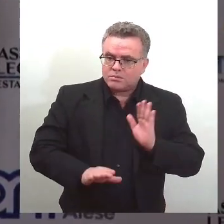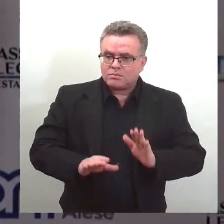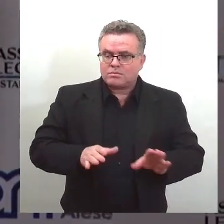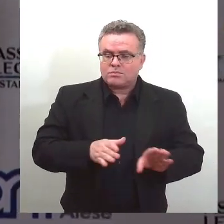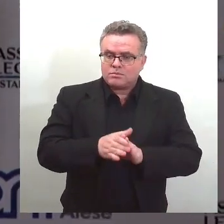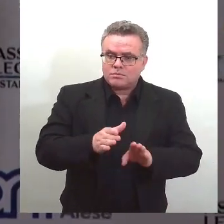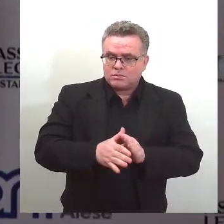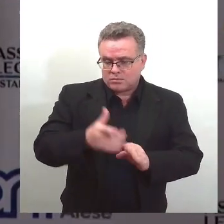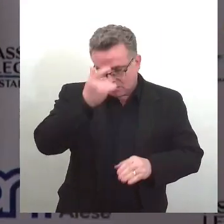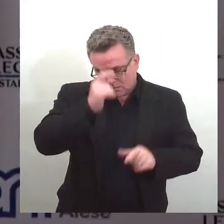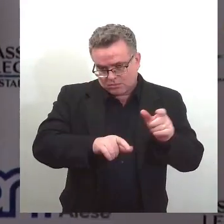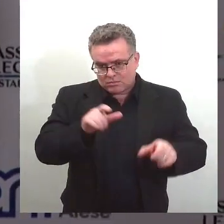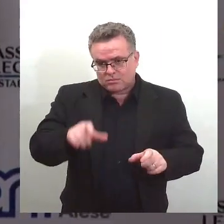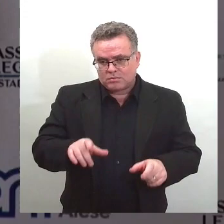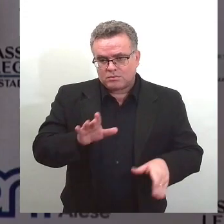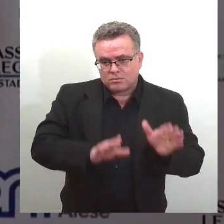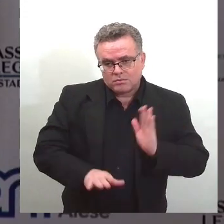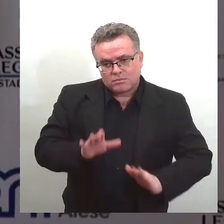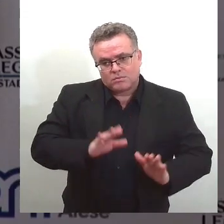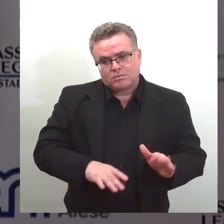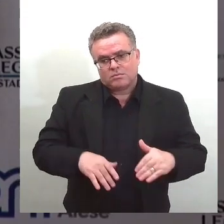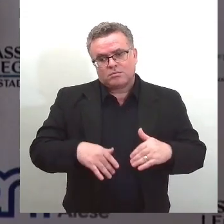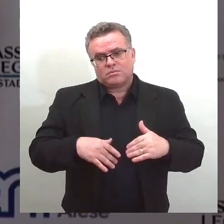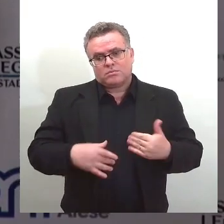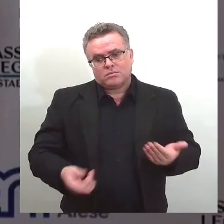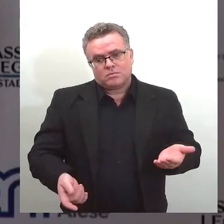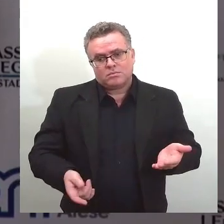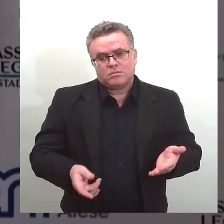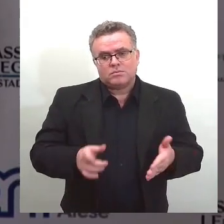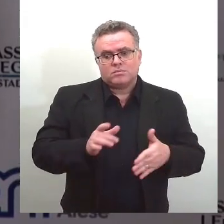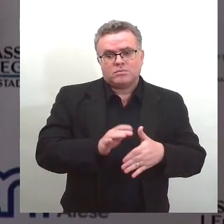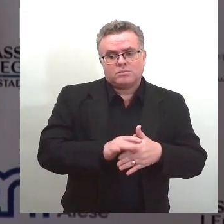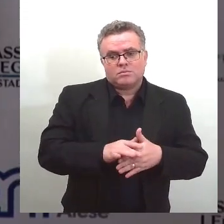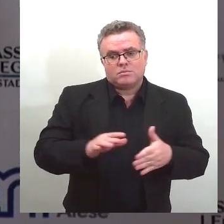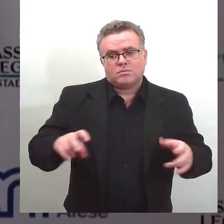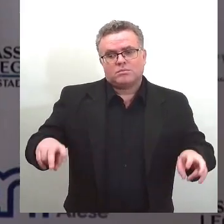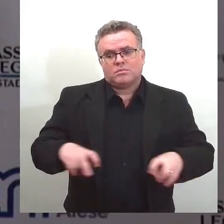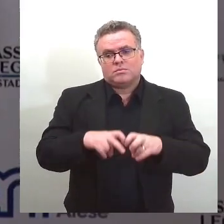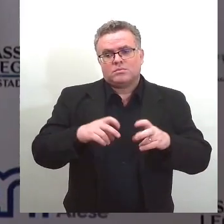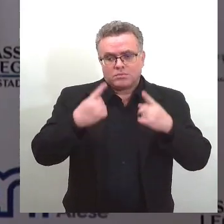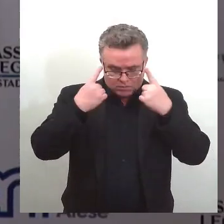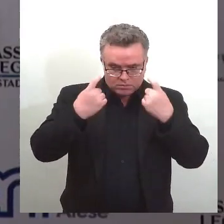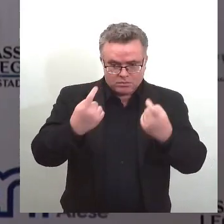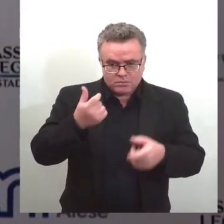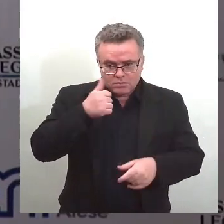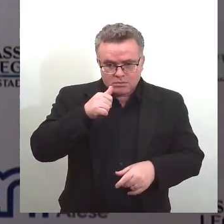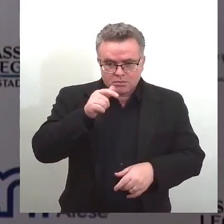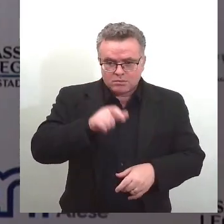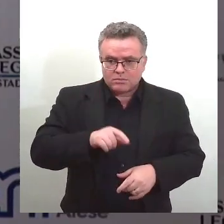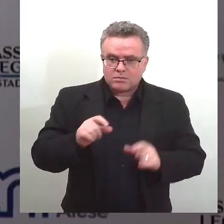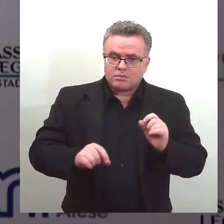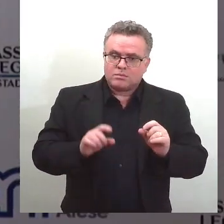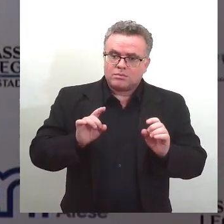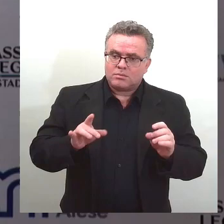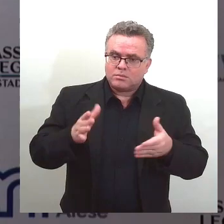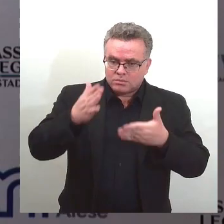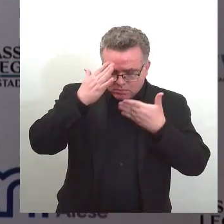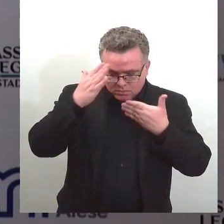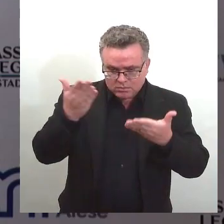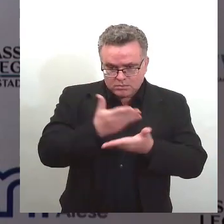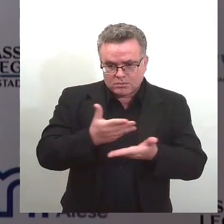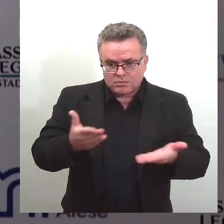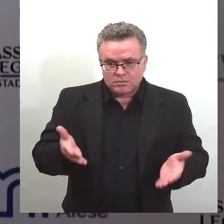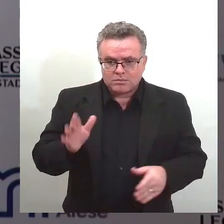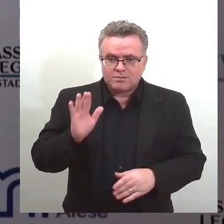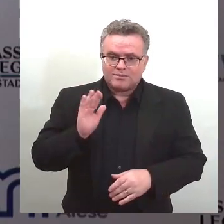gente prevenir não só a questão de doença, mas de acidente e de violência contra mulheres. Então é isso, muito obrigada, até a próxima